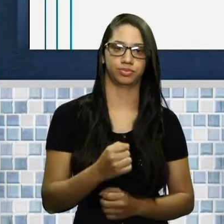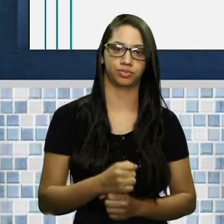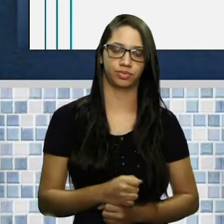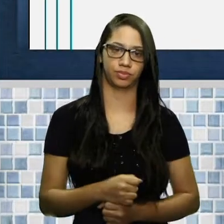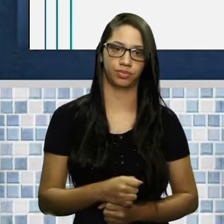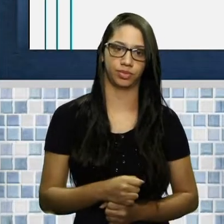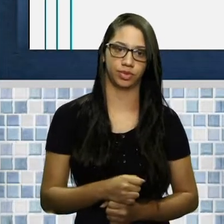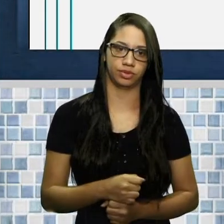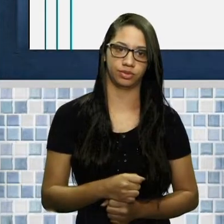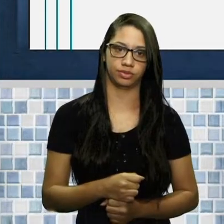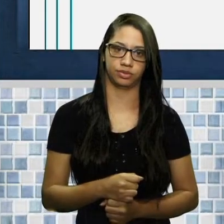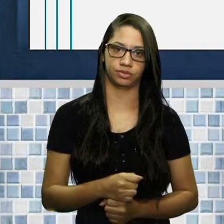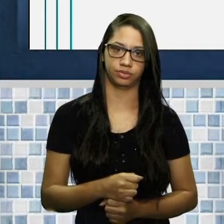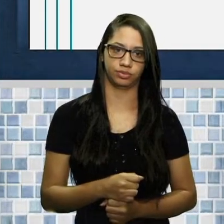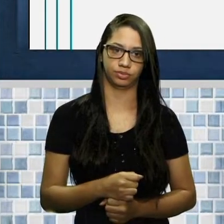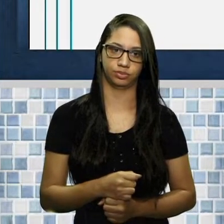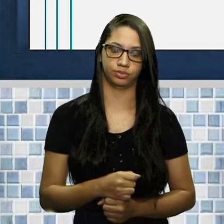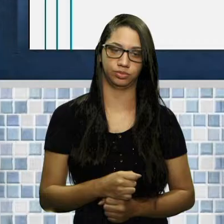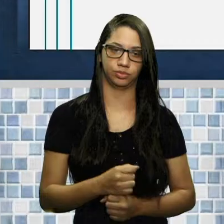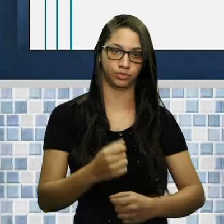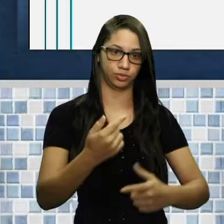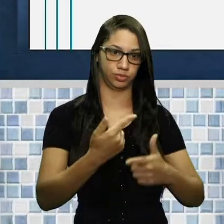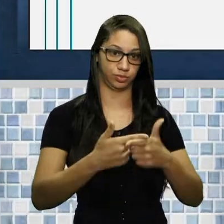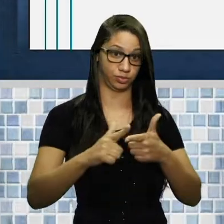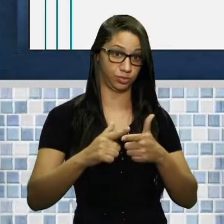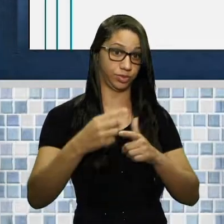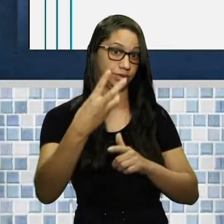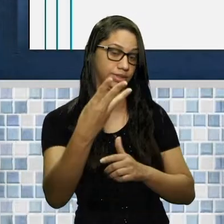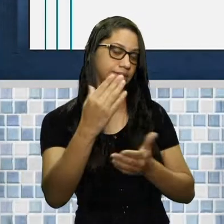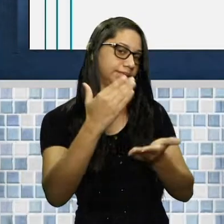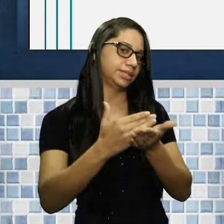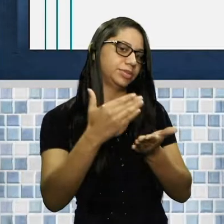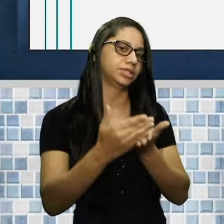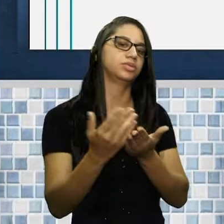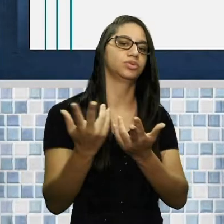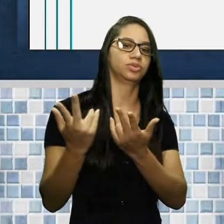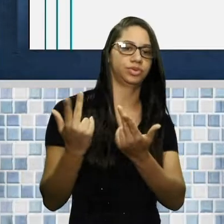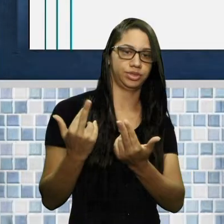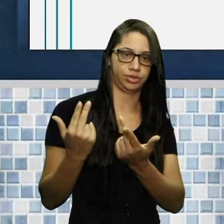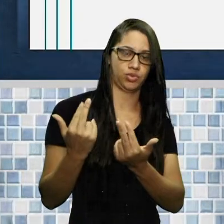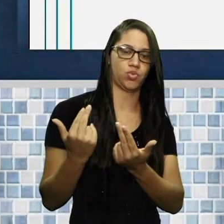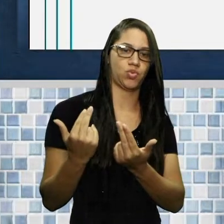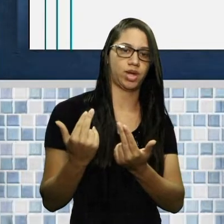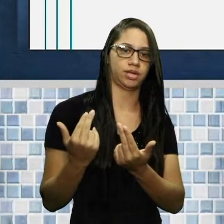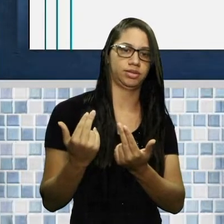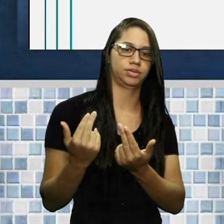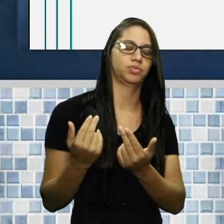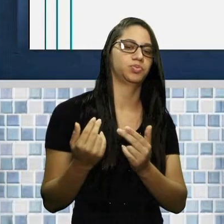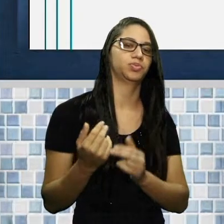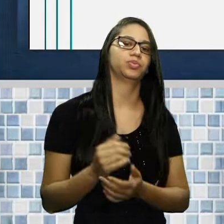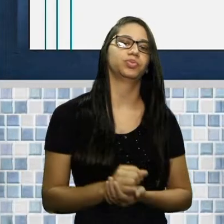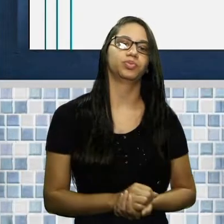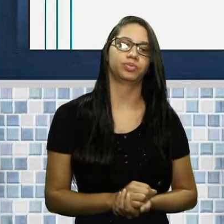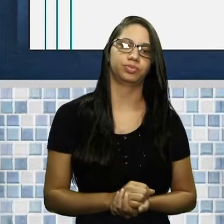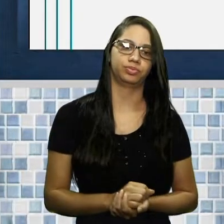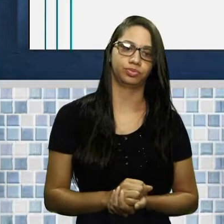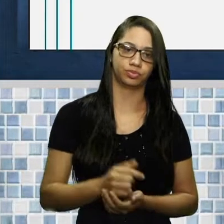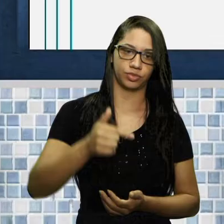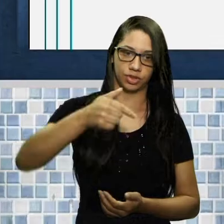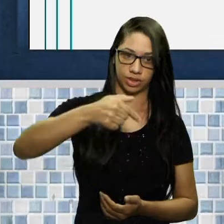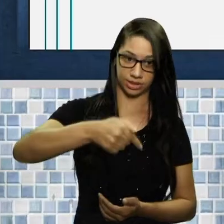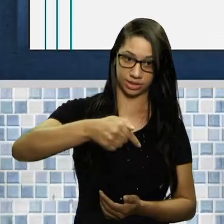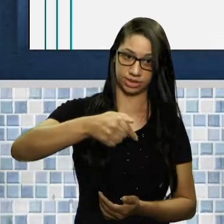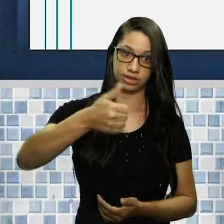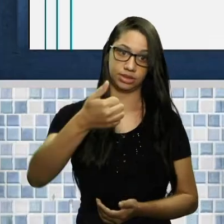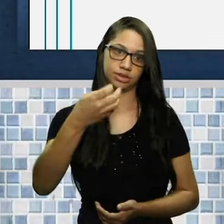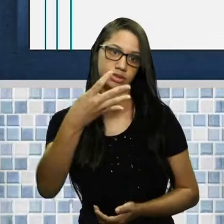do acréscimo. Só que ele vai dividir esse valor em três prestações iguais, como pede o texto. Então, vou pegar o